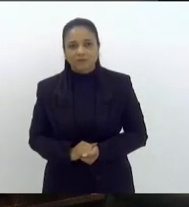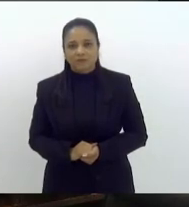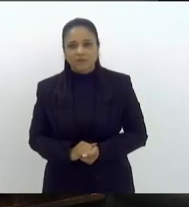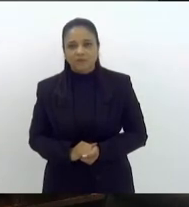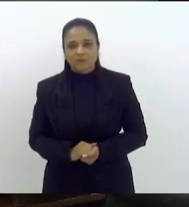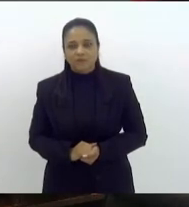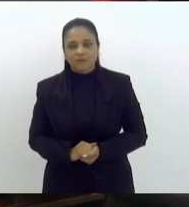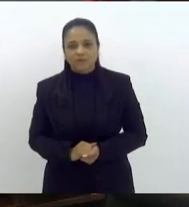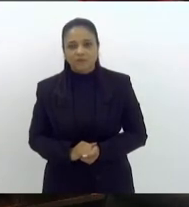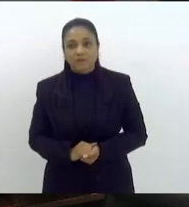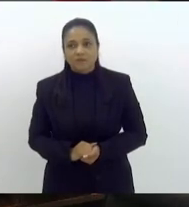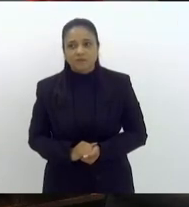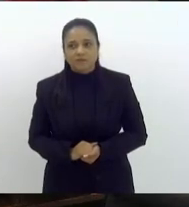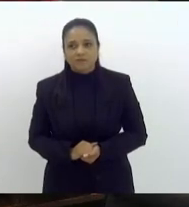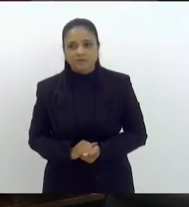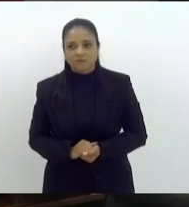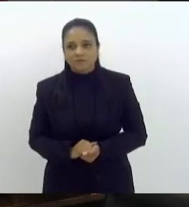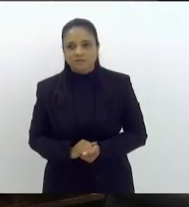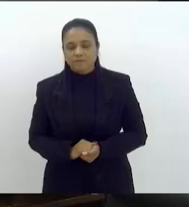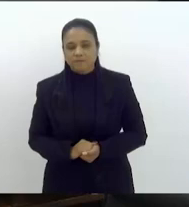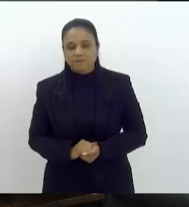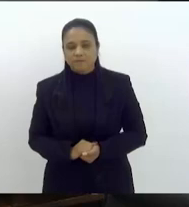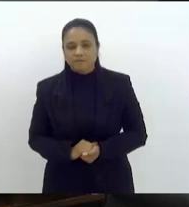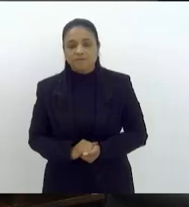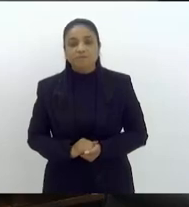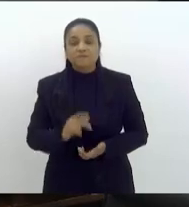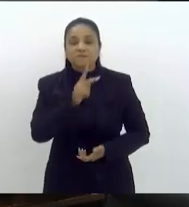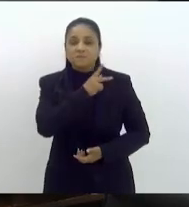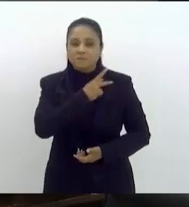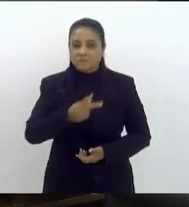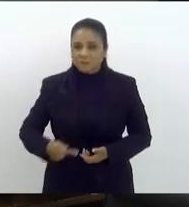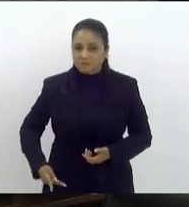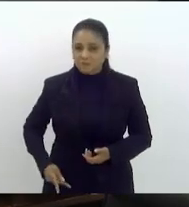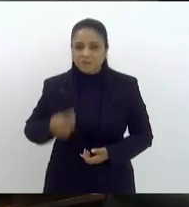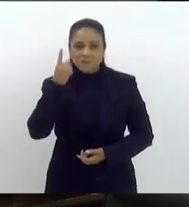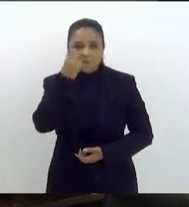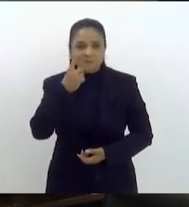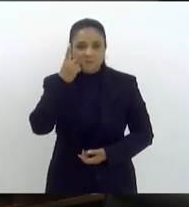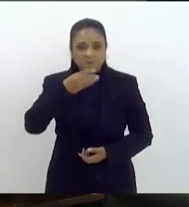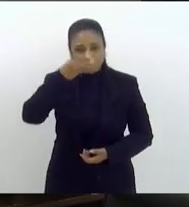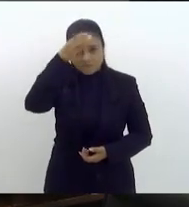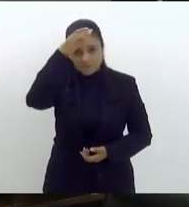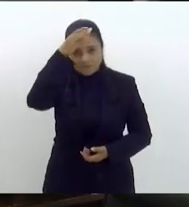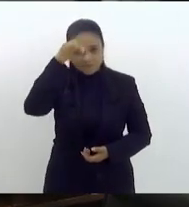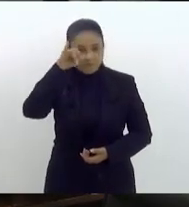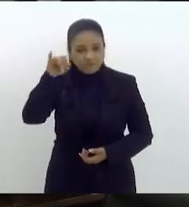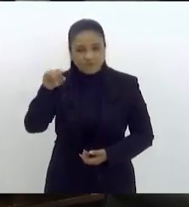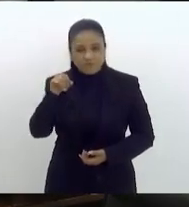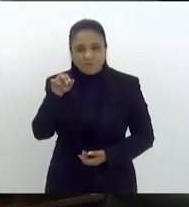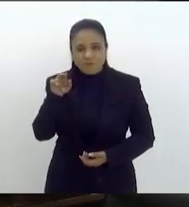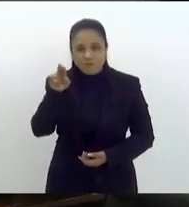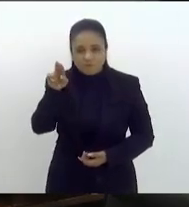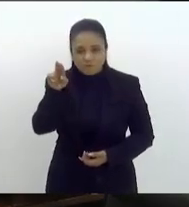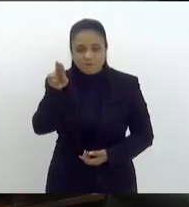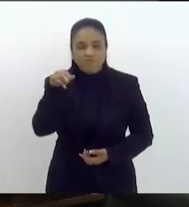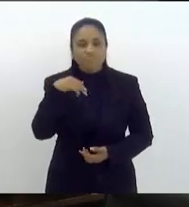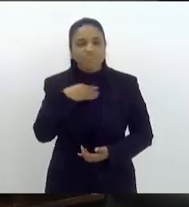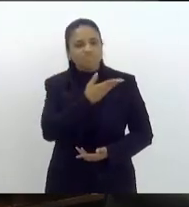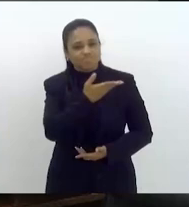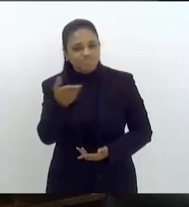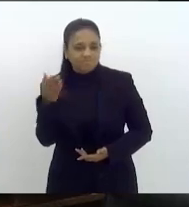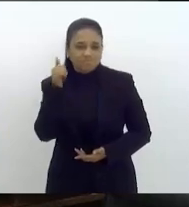senhora Presidente deputada Tia Jô senhoras e senhores